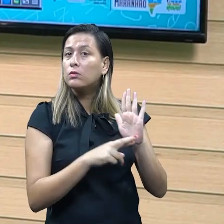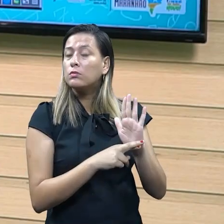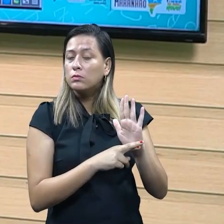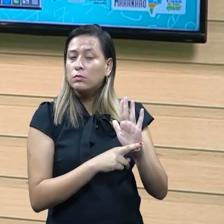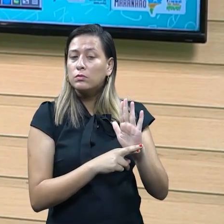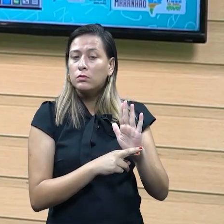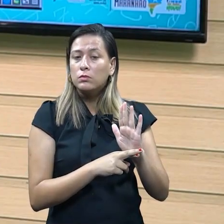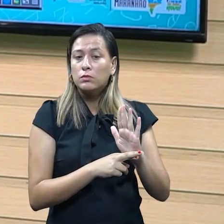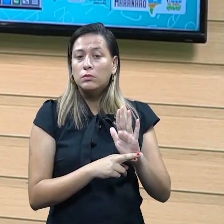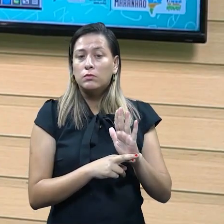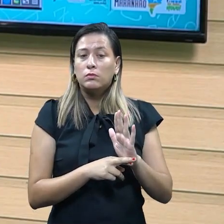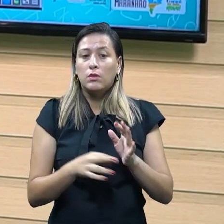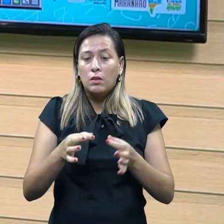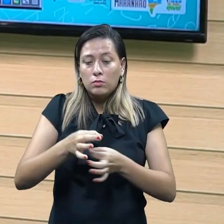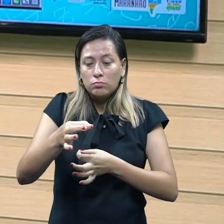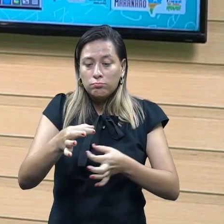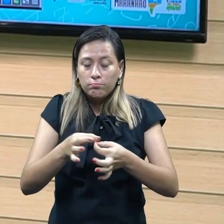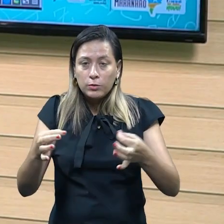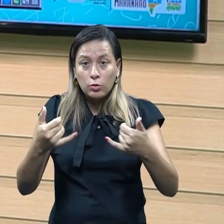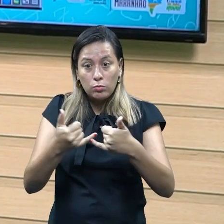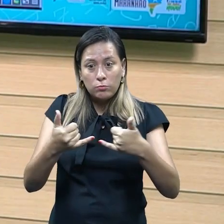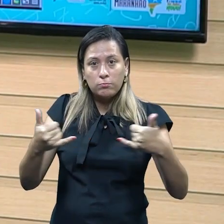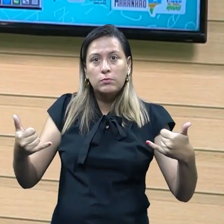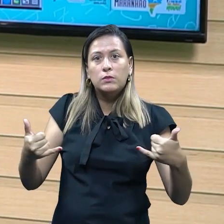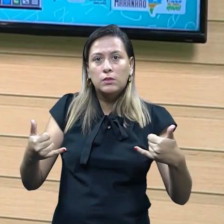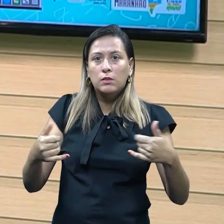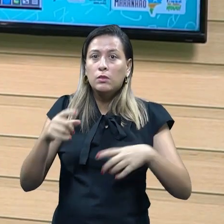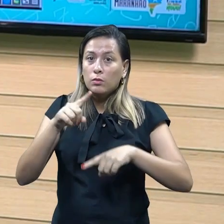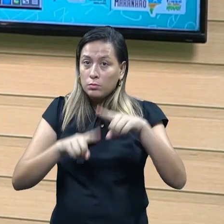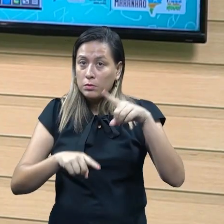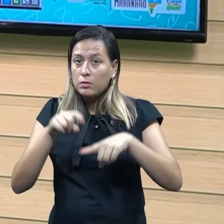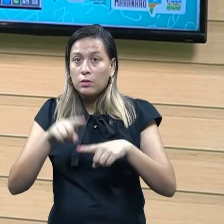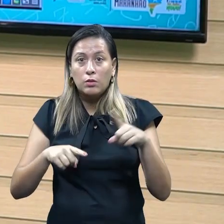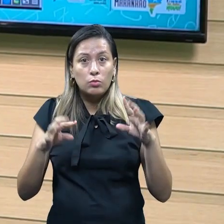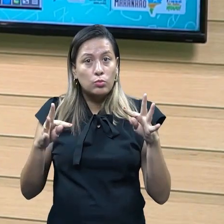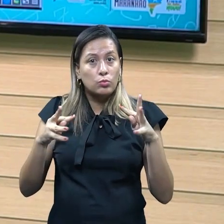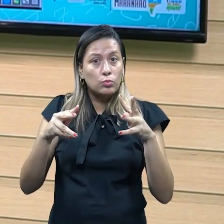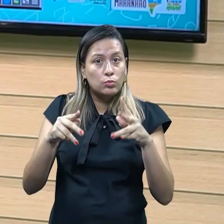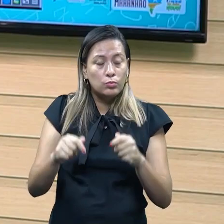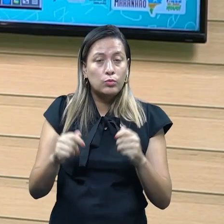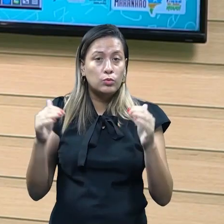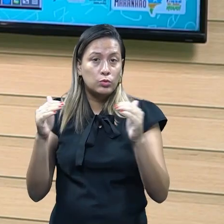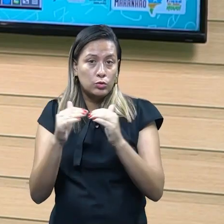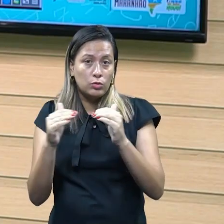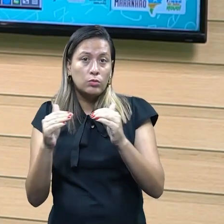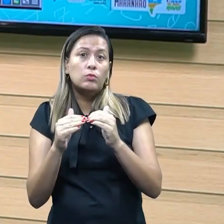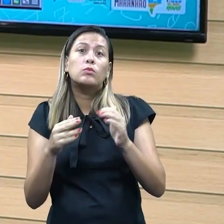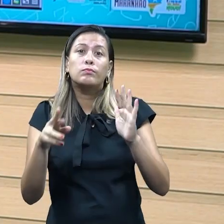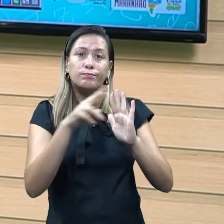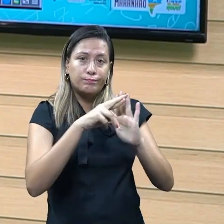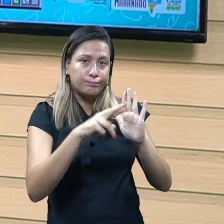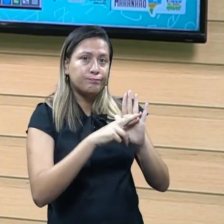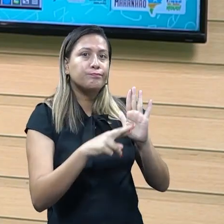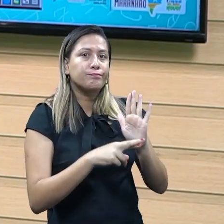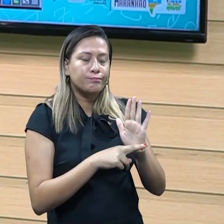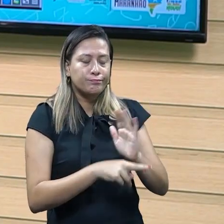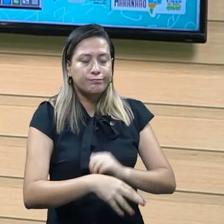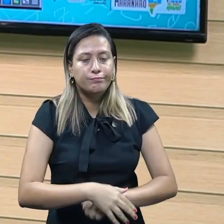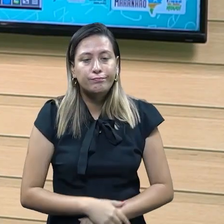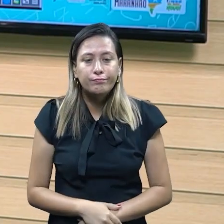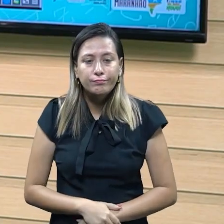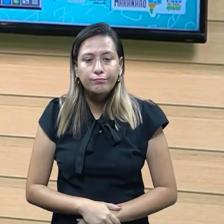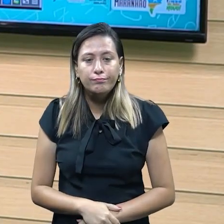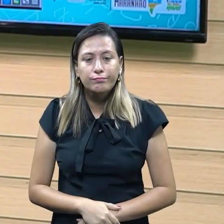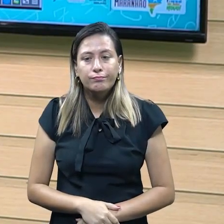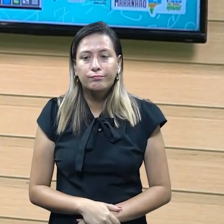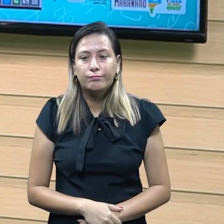inclusive as dimensões, as linhas, o material, tudo isso ele tem que estar dentro dessa regulamentação,